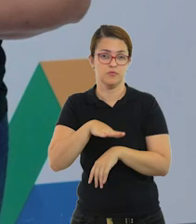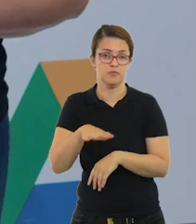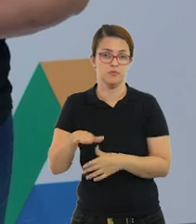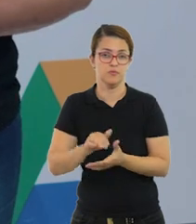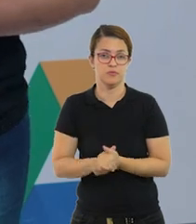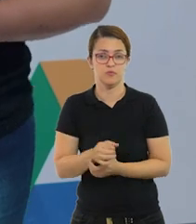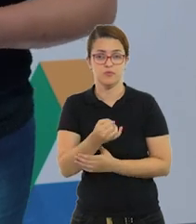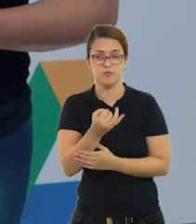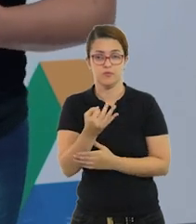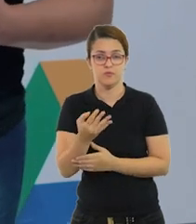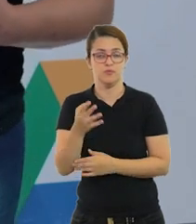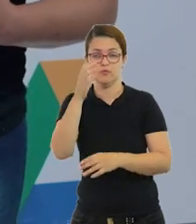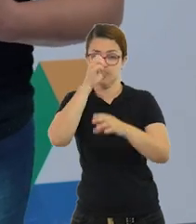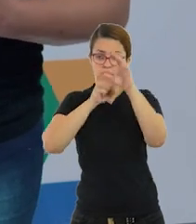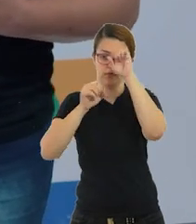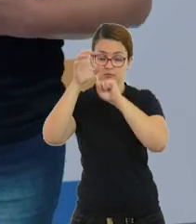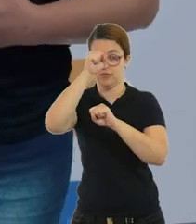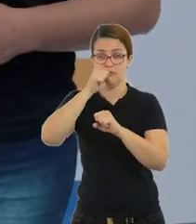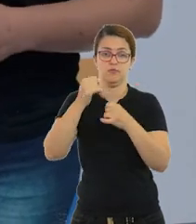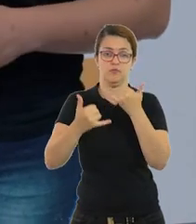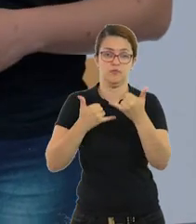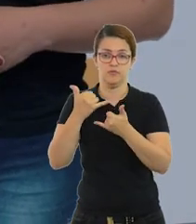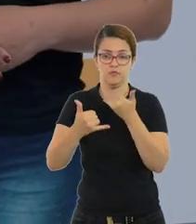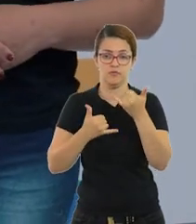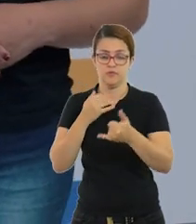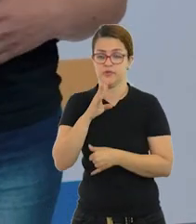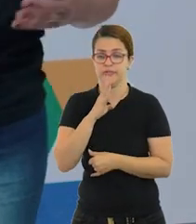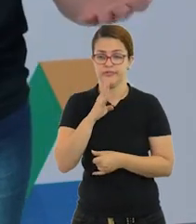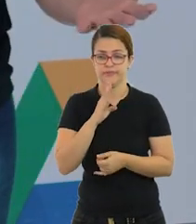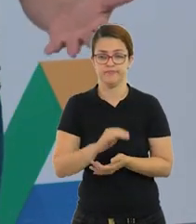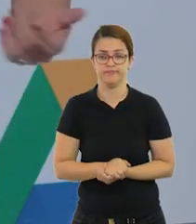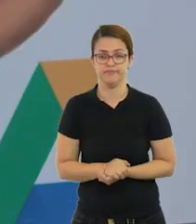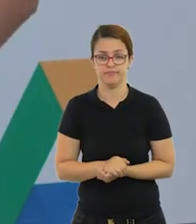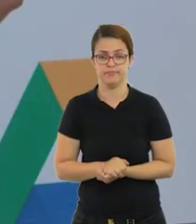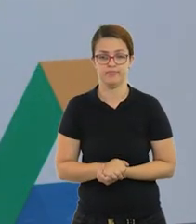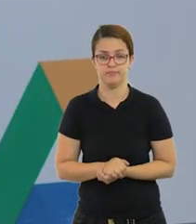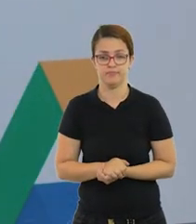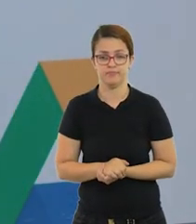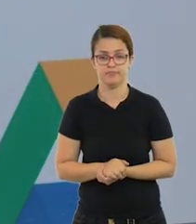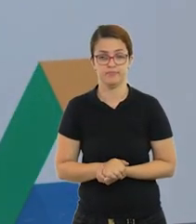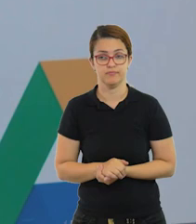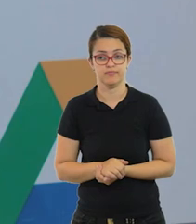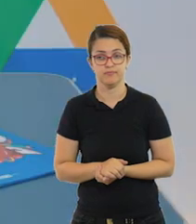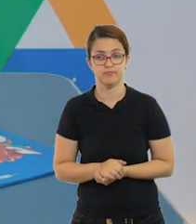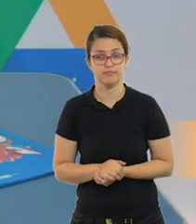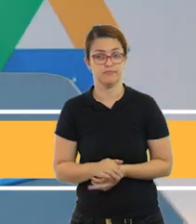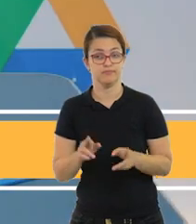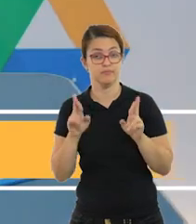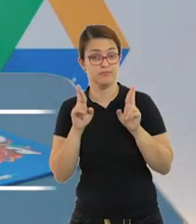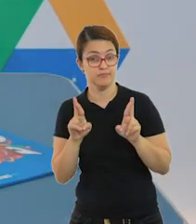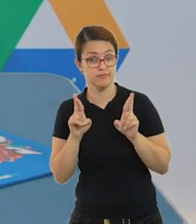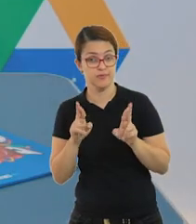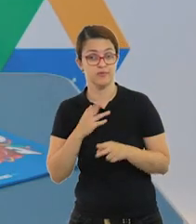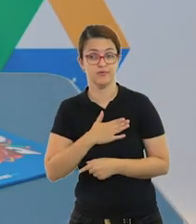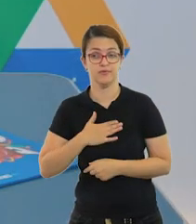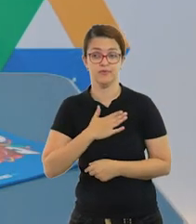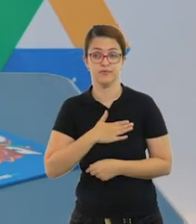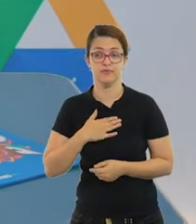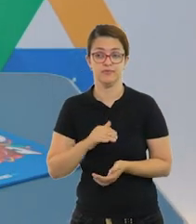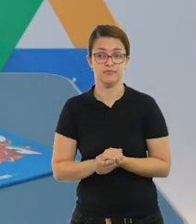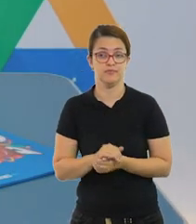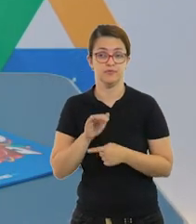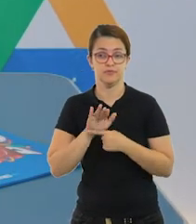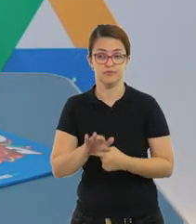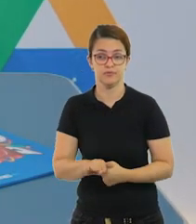para a criança, quantas coisas ela pode aprender com uma simples brincadeira infantil que todo mundo conhece. É isso. Então, pessoal, eu espero que